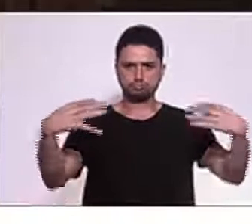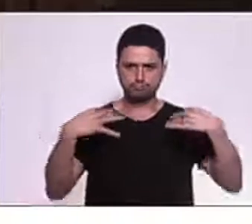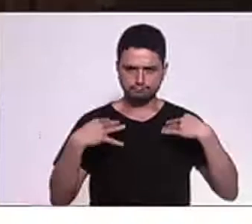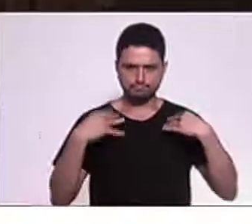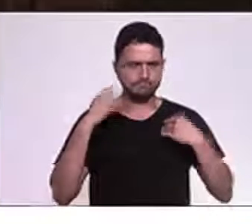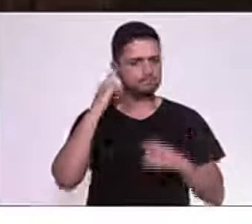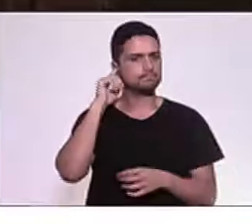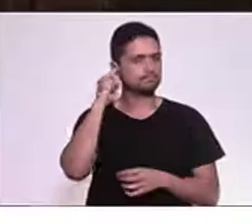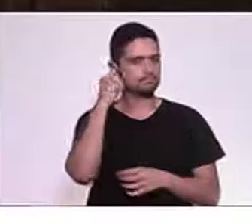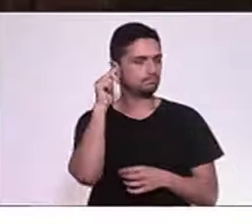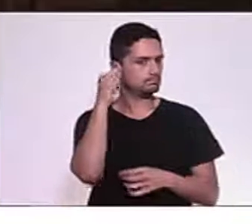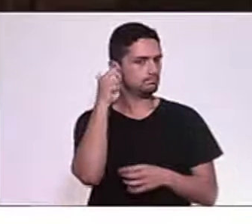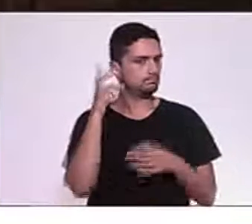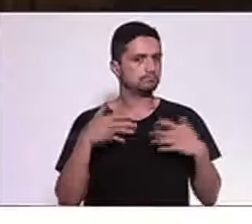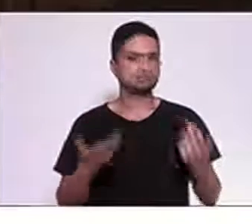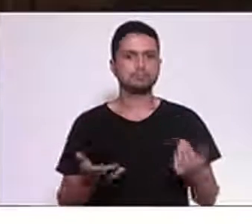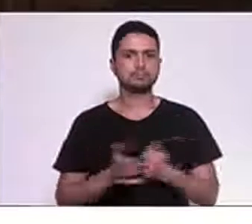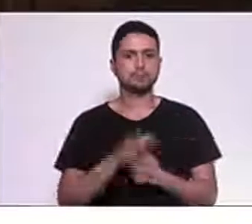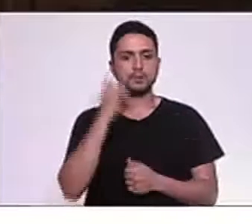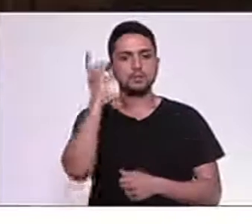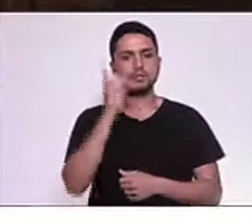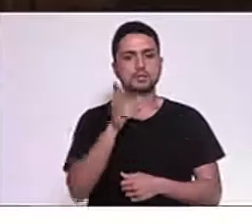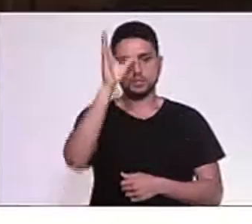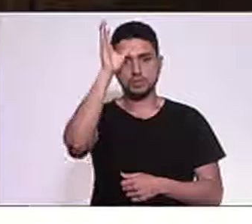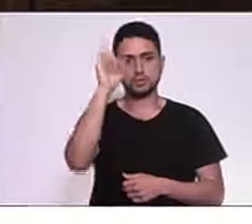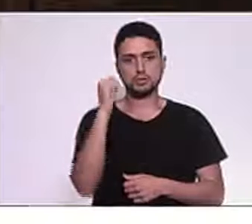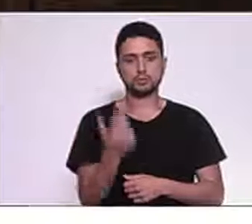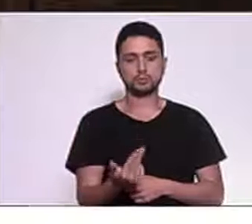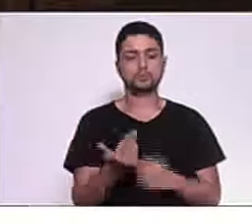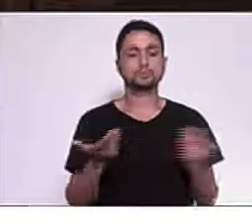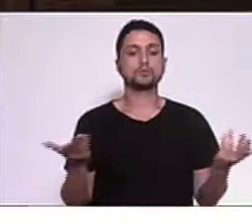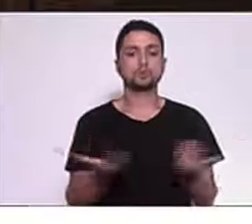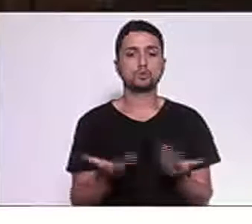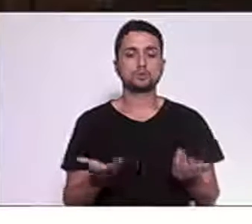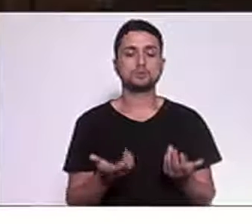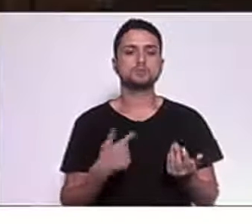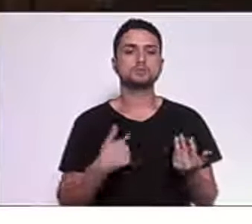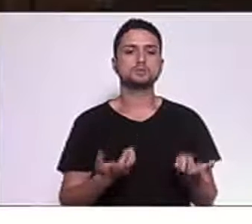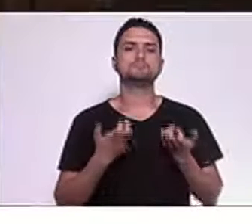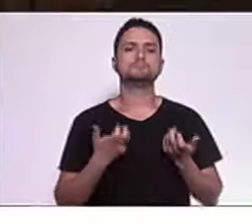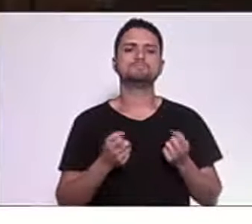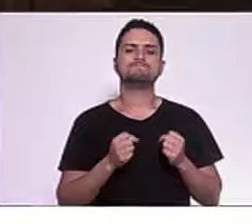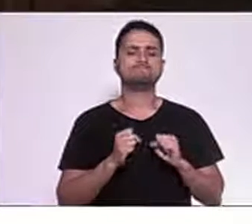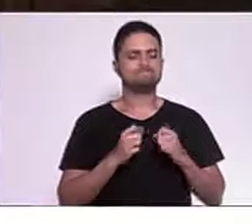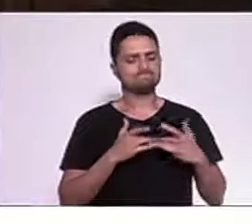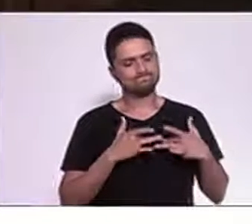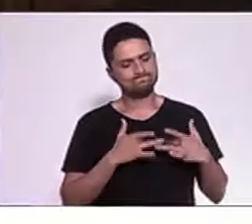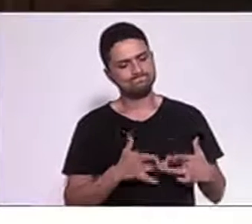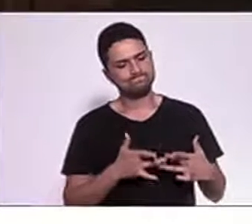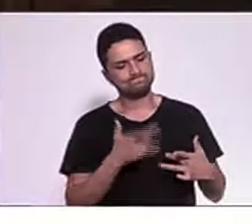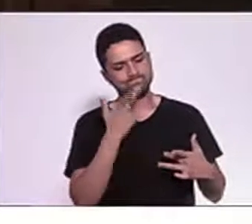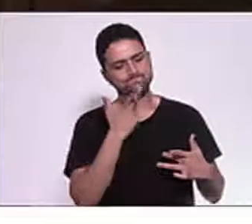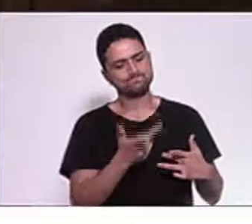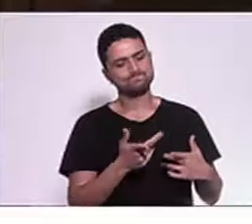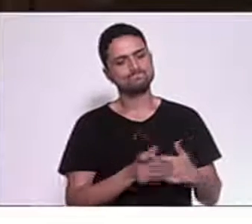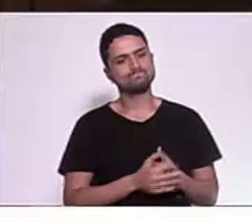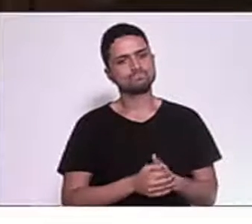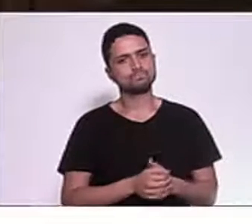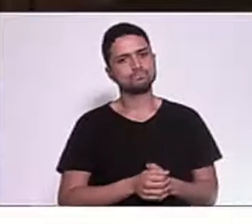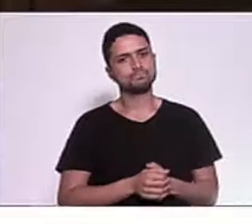Alerj. Deputada Tia Ju, eu quero hoje me debruçar sobre aquilo